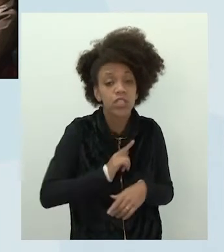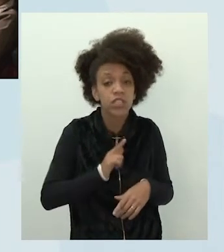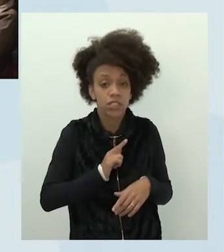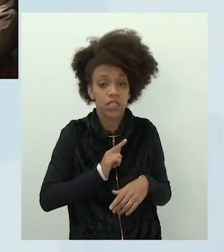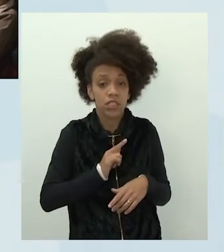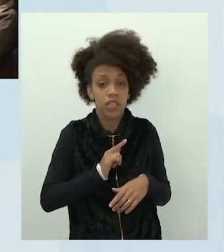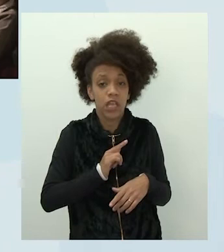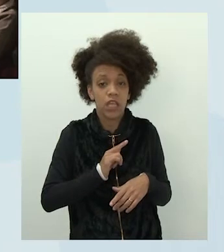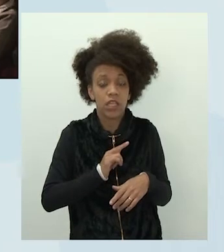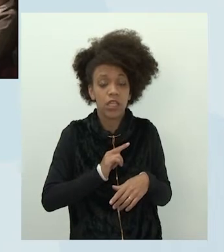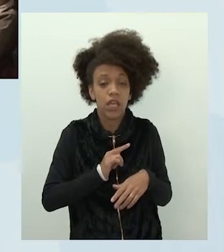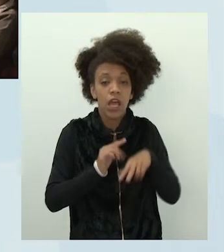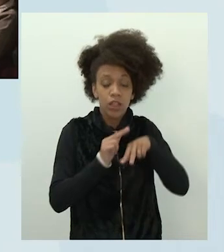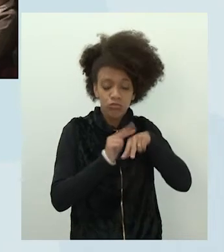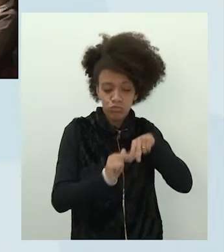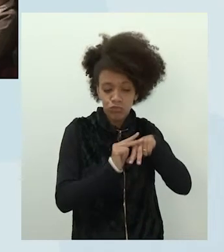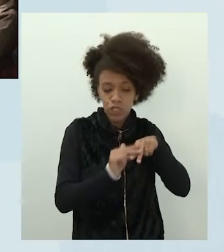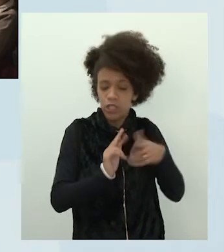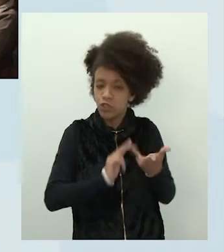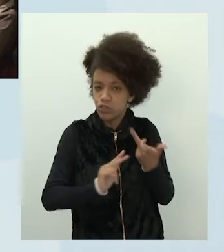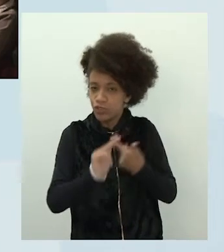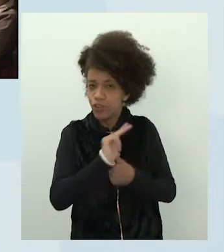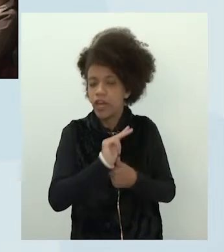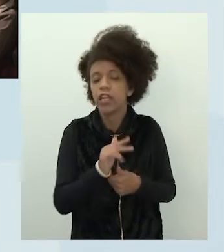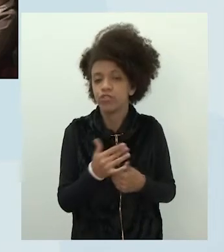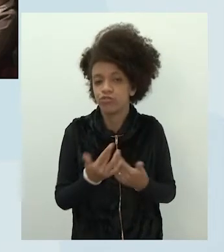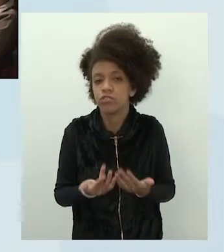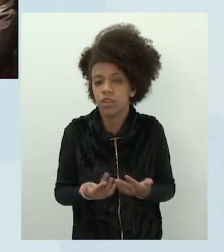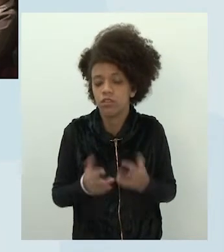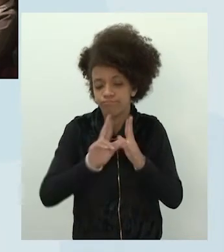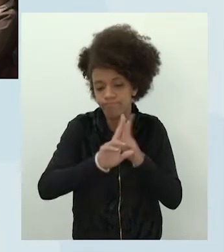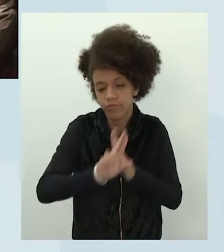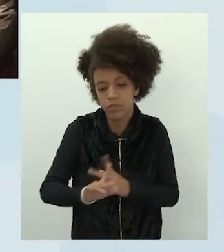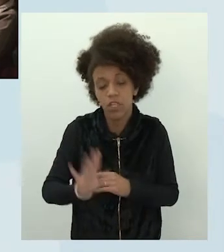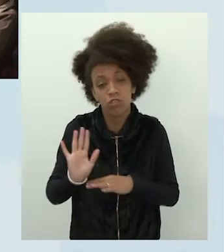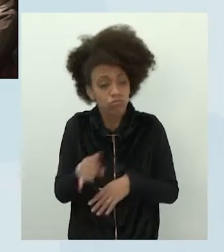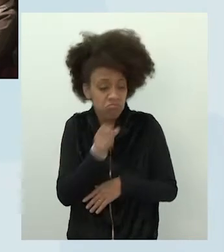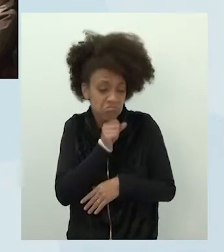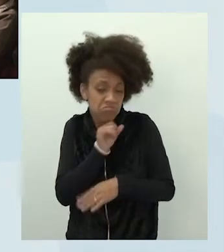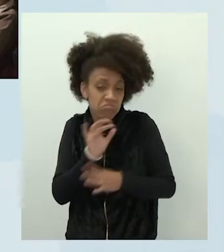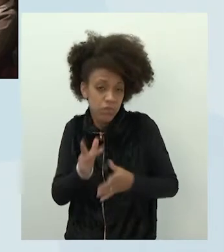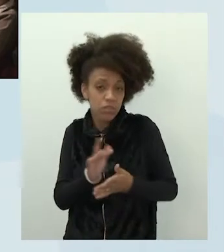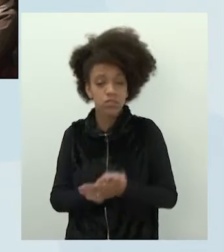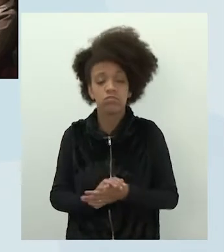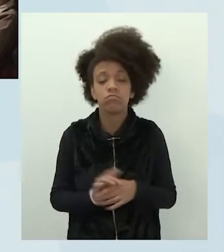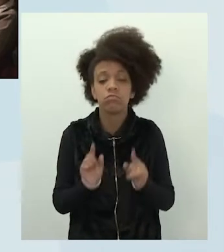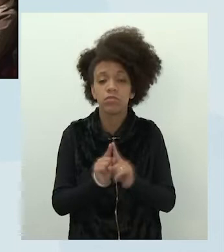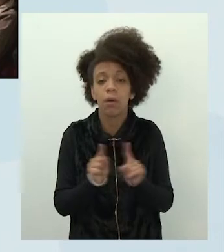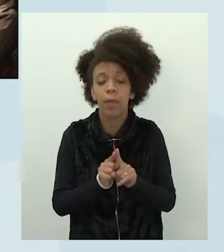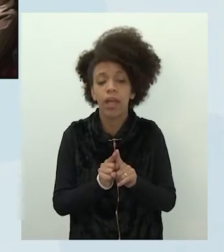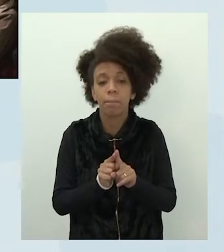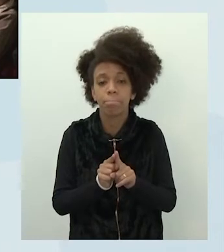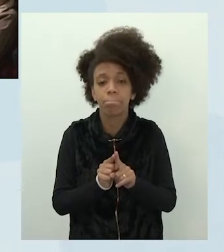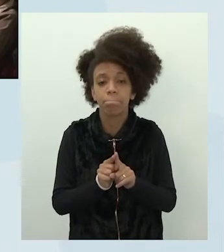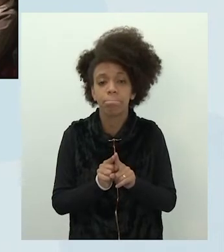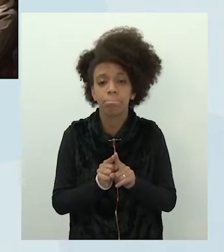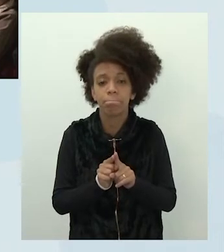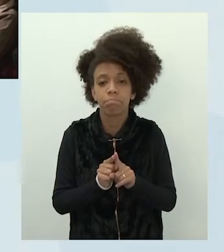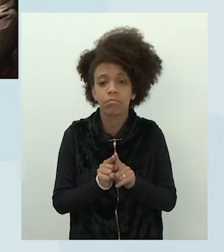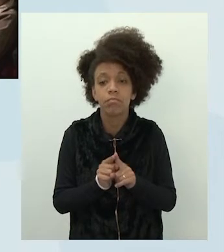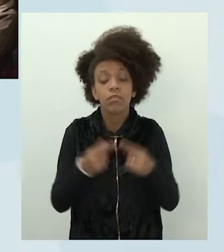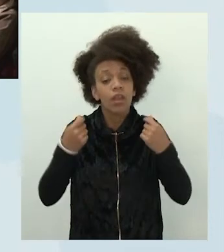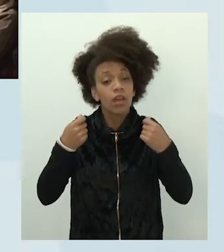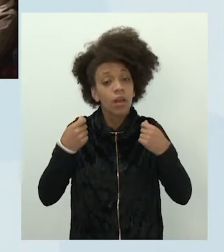relações homoafetivas, né? Que já estão idosos, enfim, e que também têm que